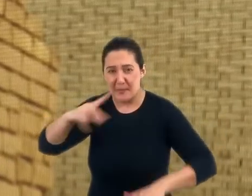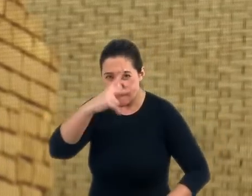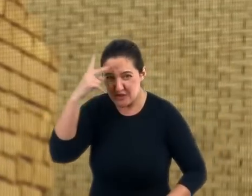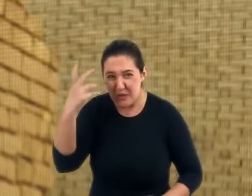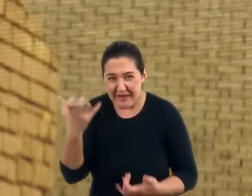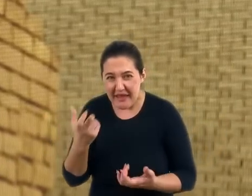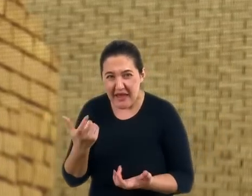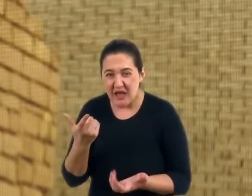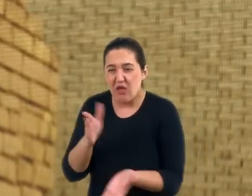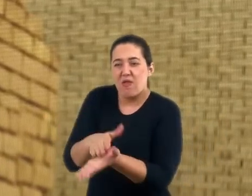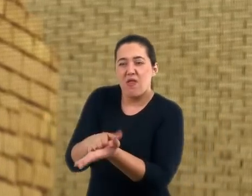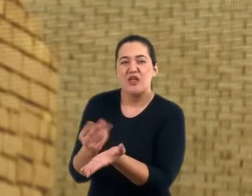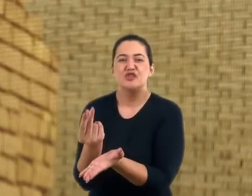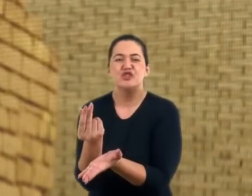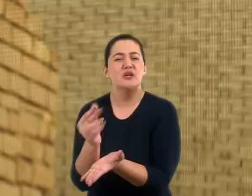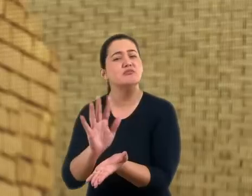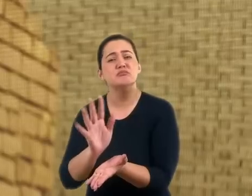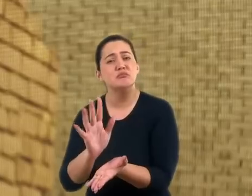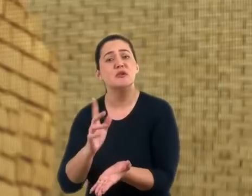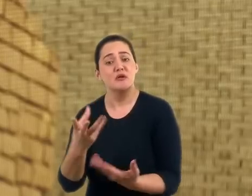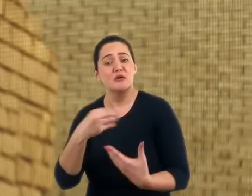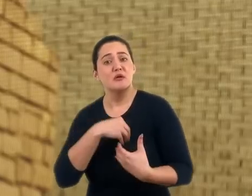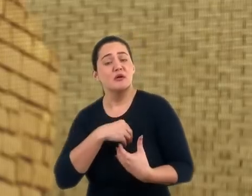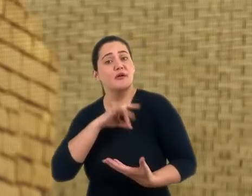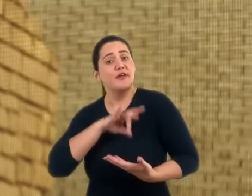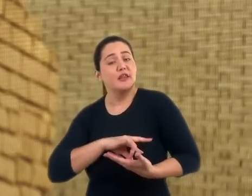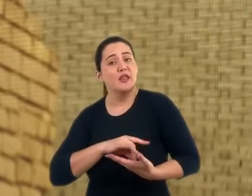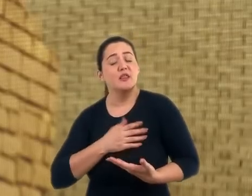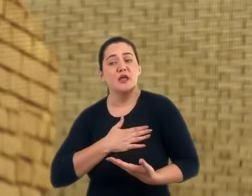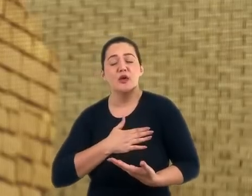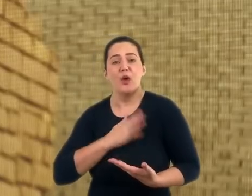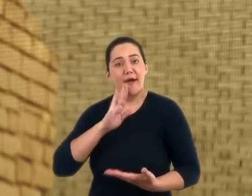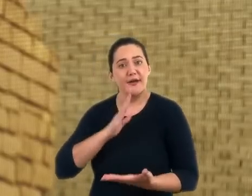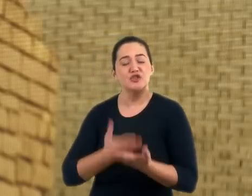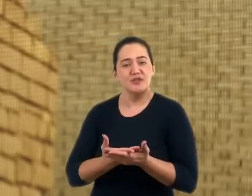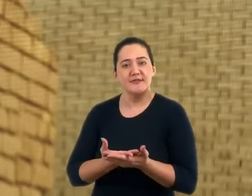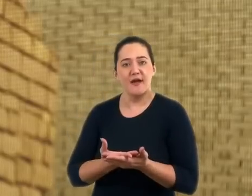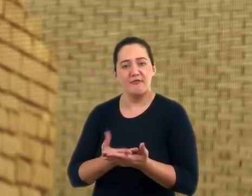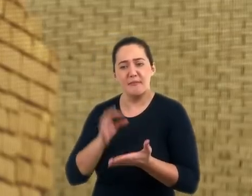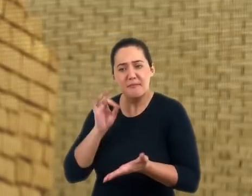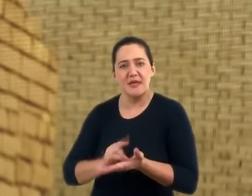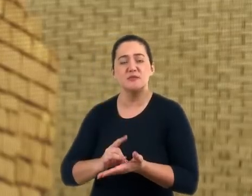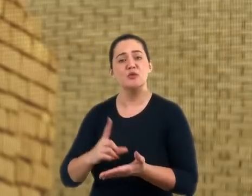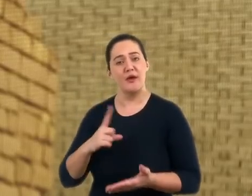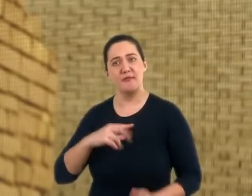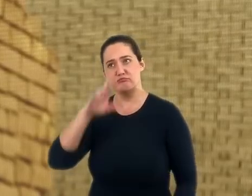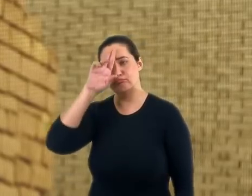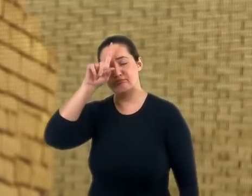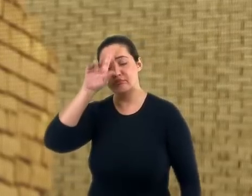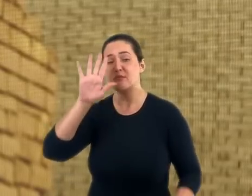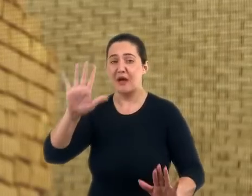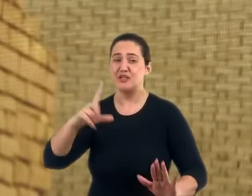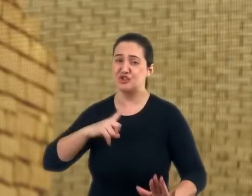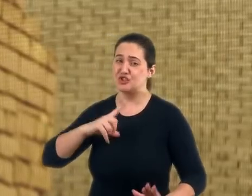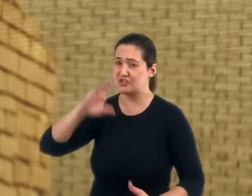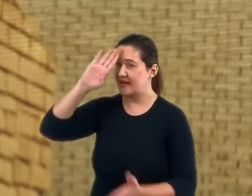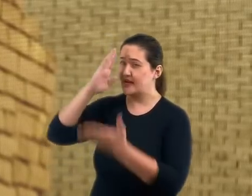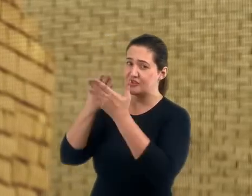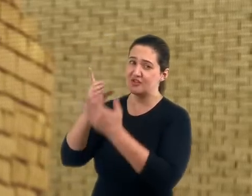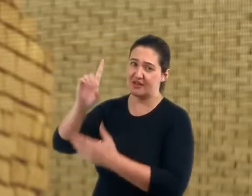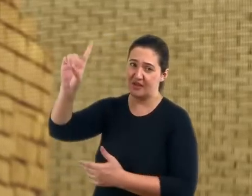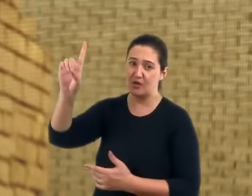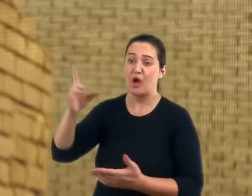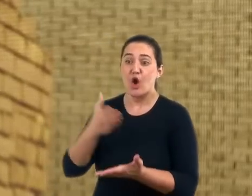dos outros, não. Eram pessoas sinceras que, embora estivessem equivocadas, tinham a sua sinceridade para com Deus. Então elas começaram a